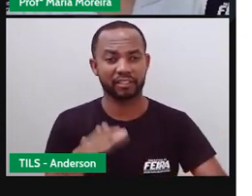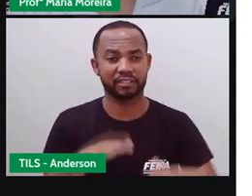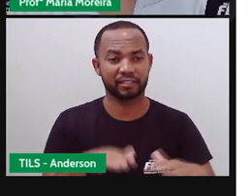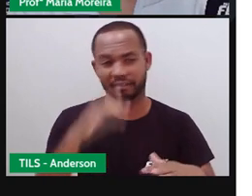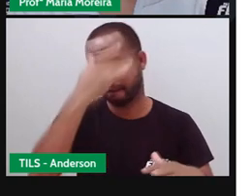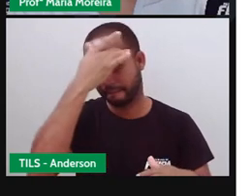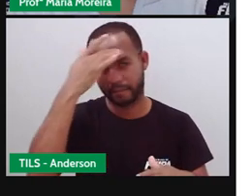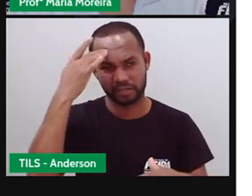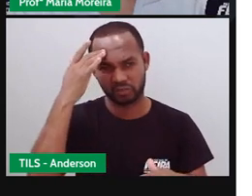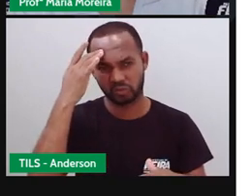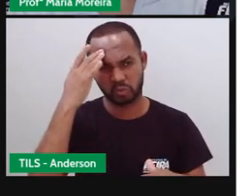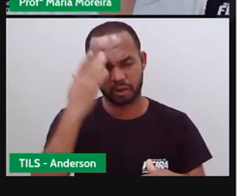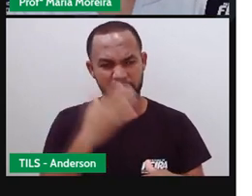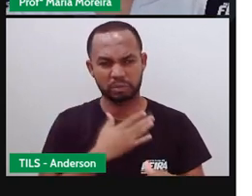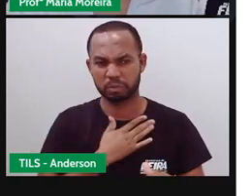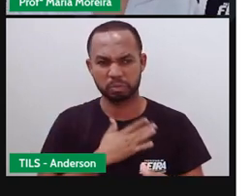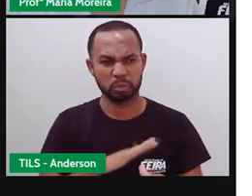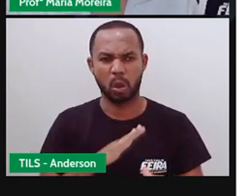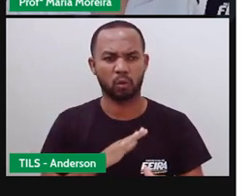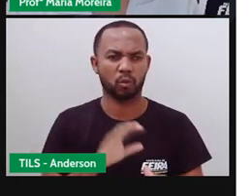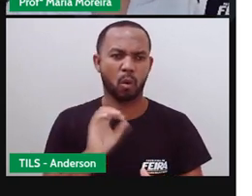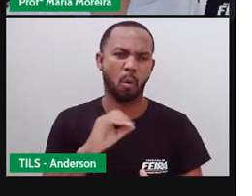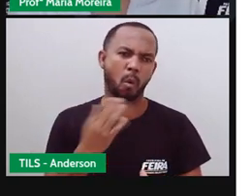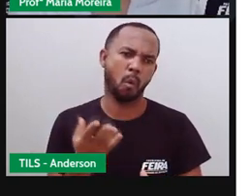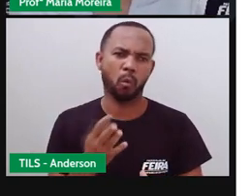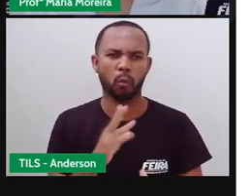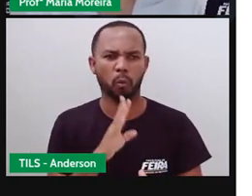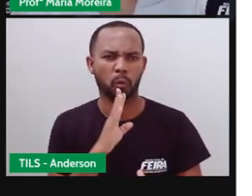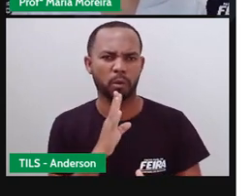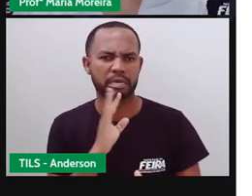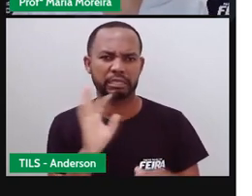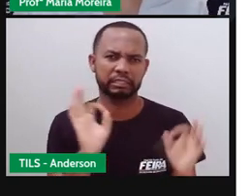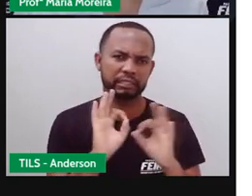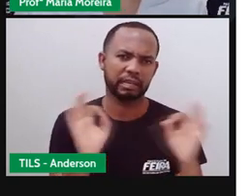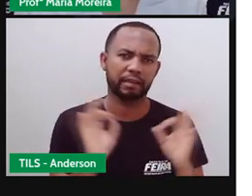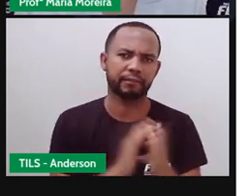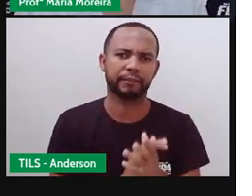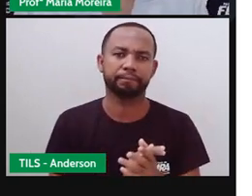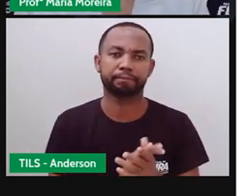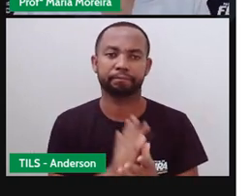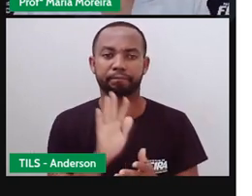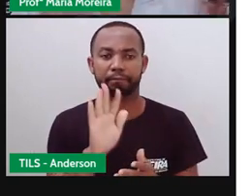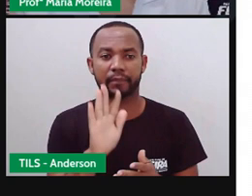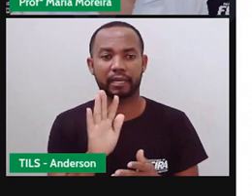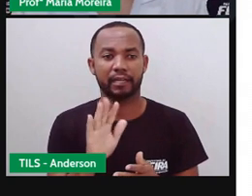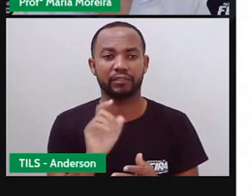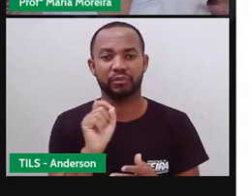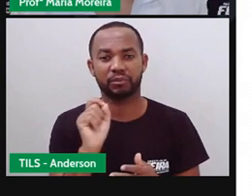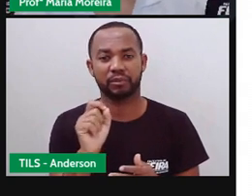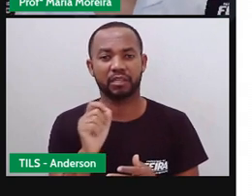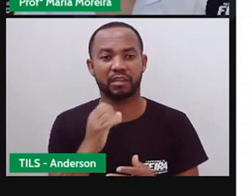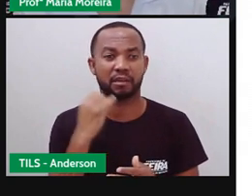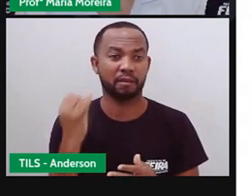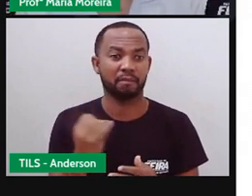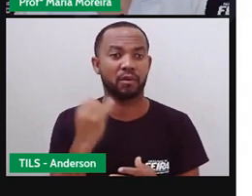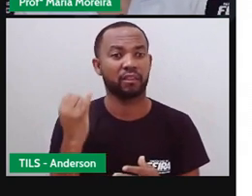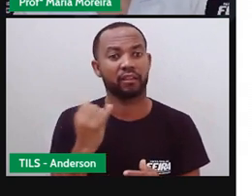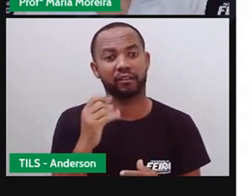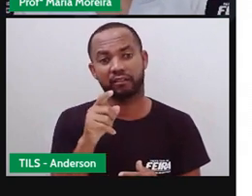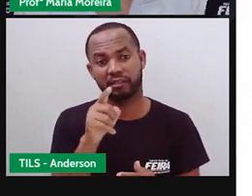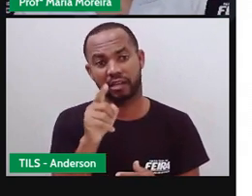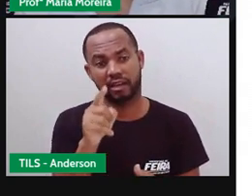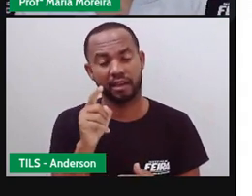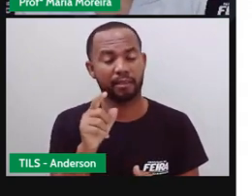aí o valor que merece E aí o homem novela passando aí deixando a minha a importância dessa